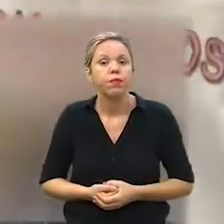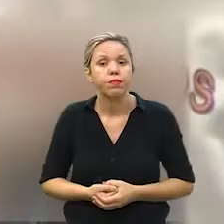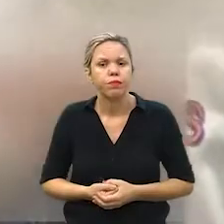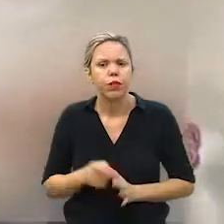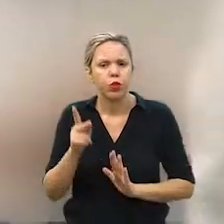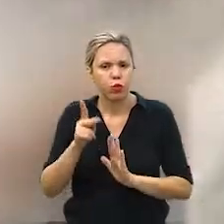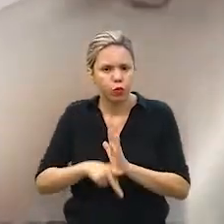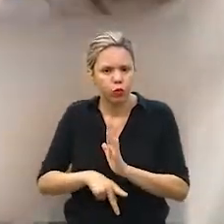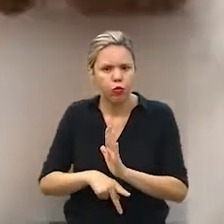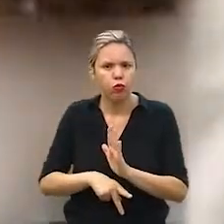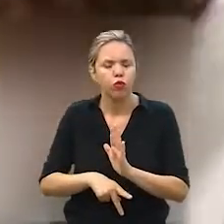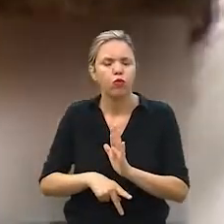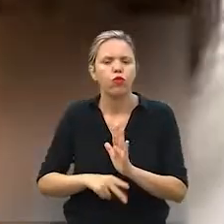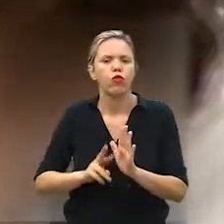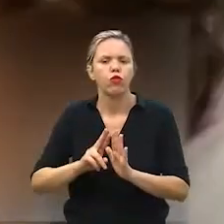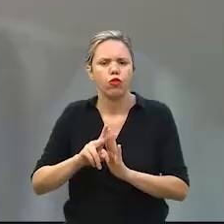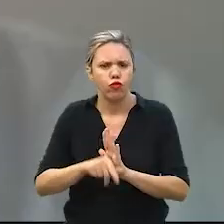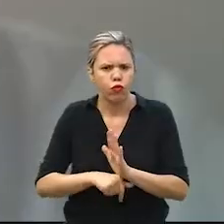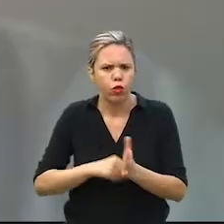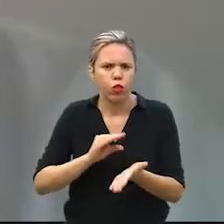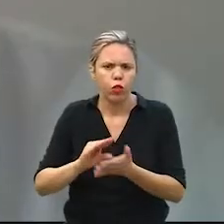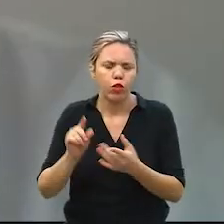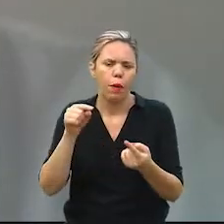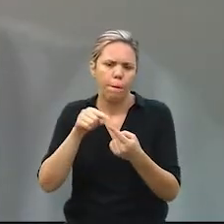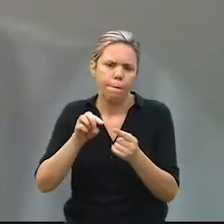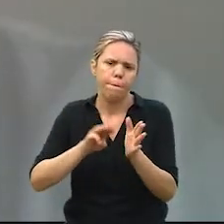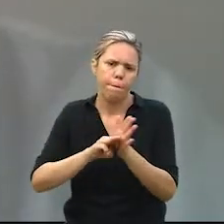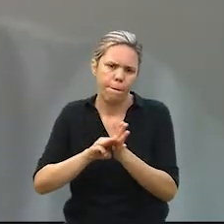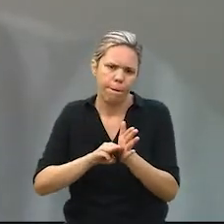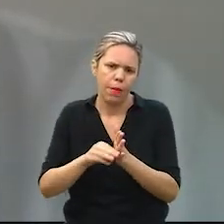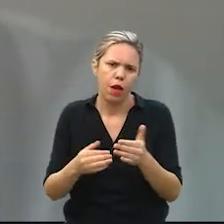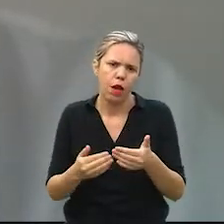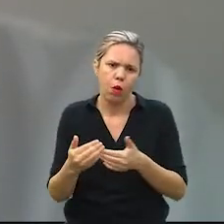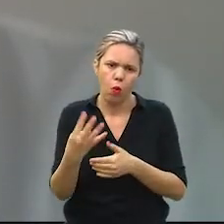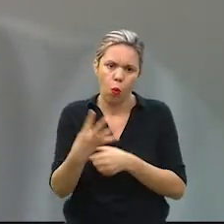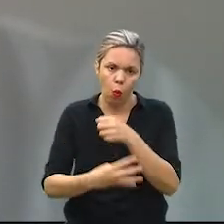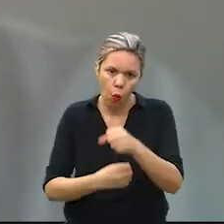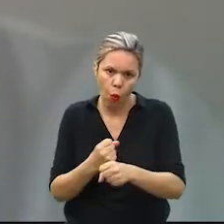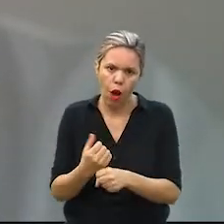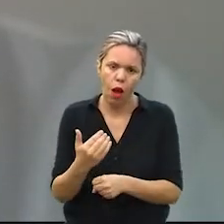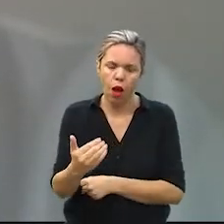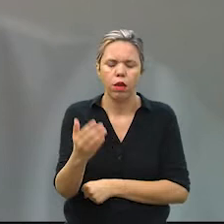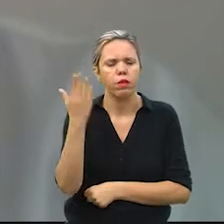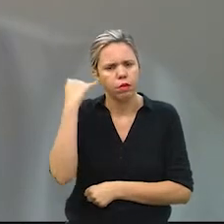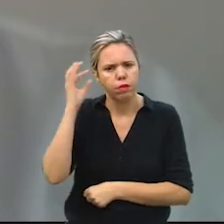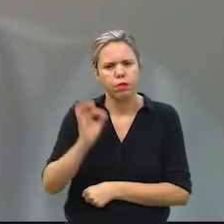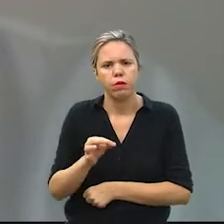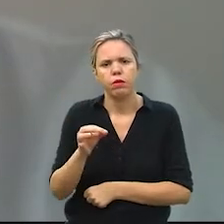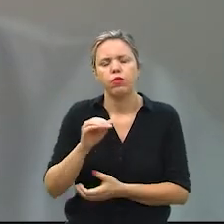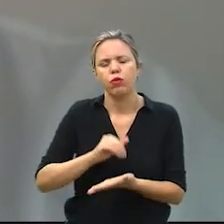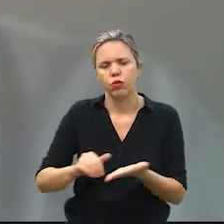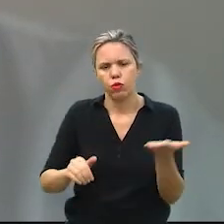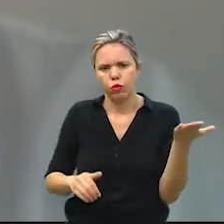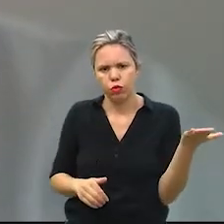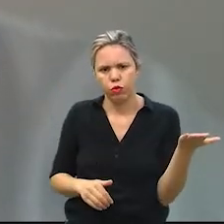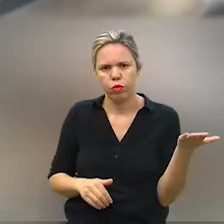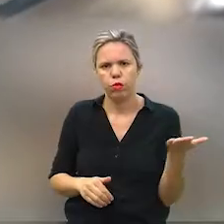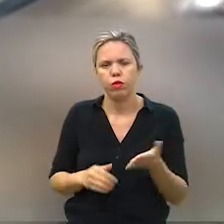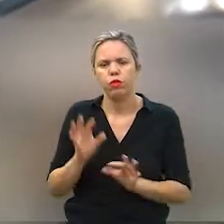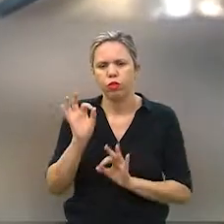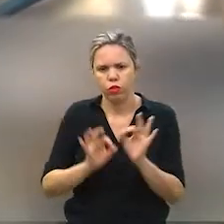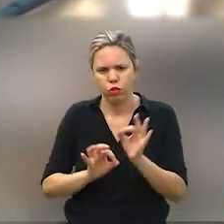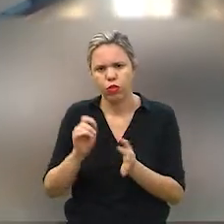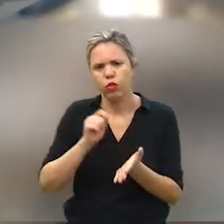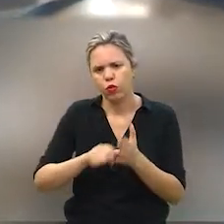o projeto plurianual, que traça metas e diretrizes para os próximos 4 anos. Eu tenho certeza aí que o secretário já está